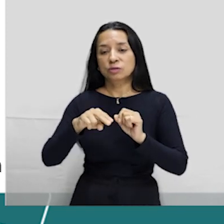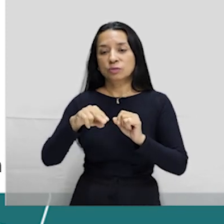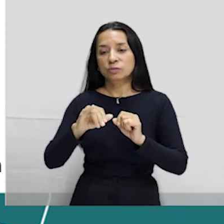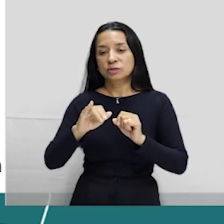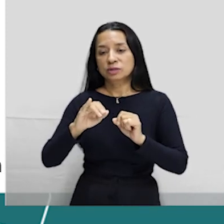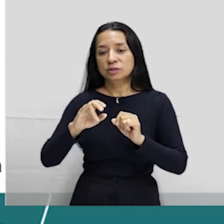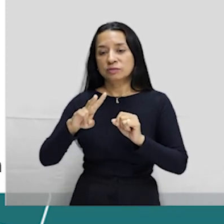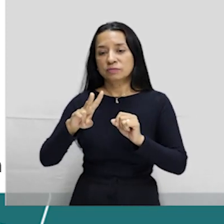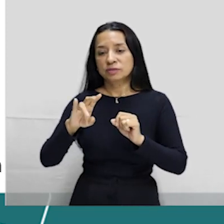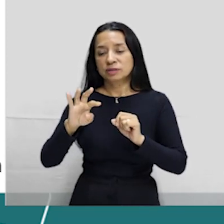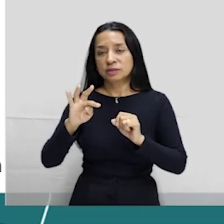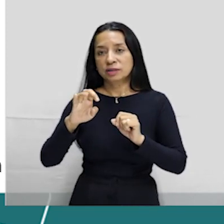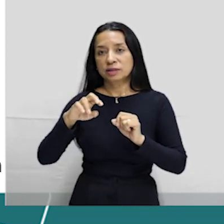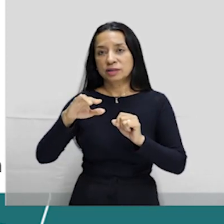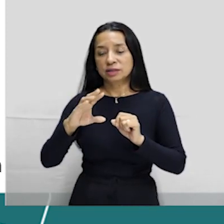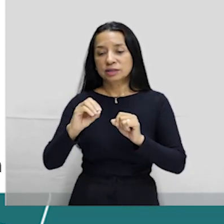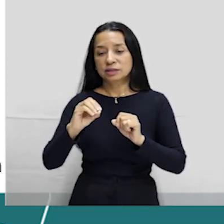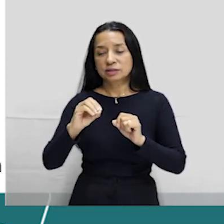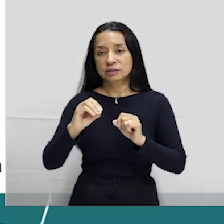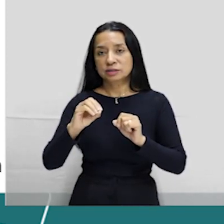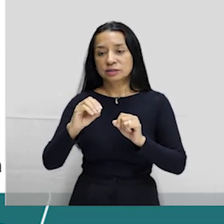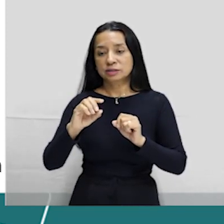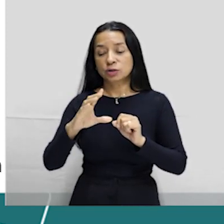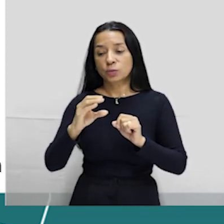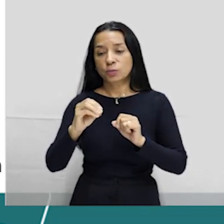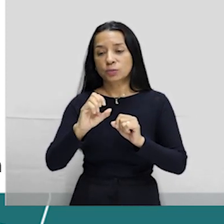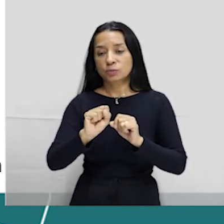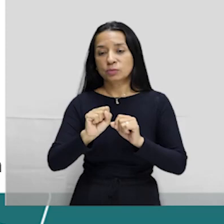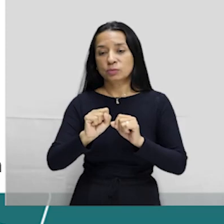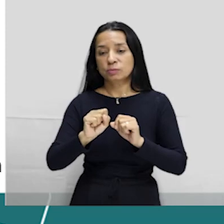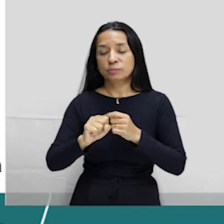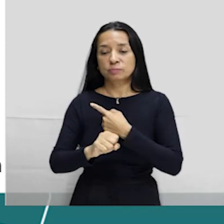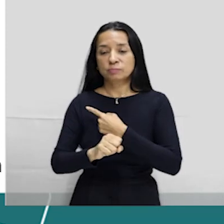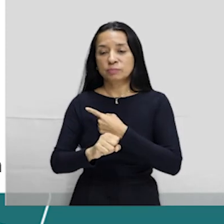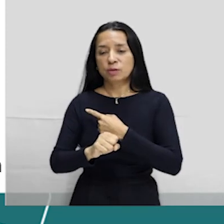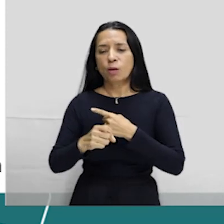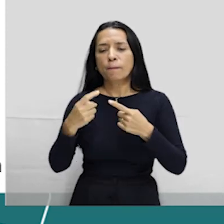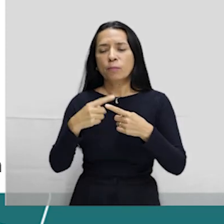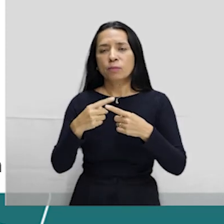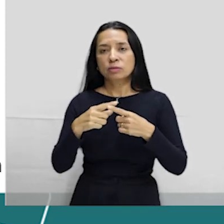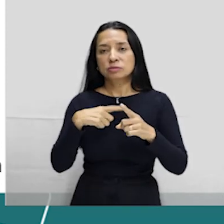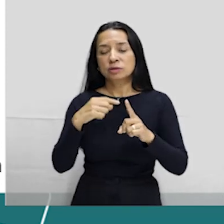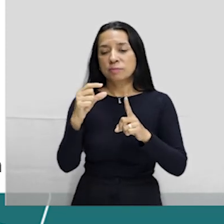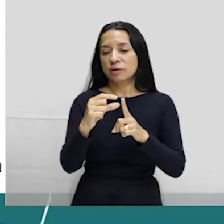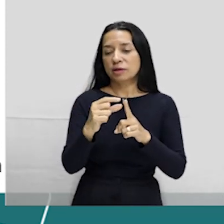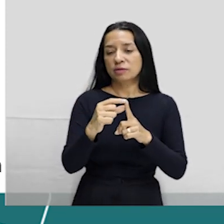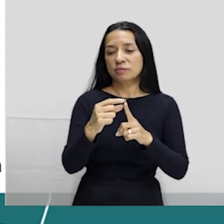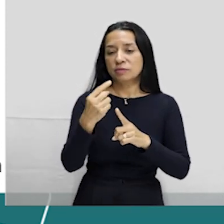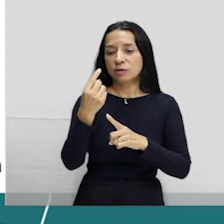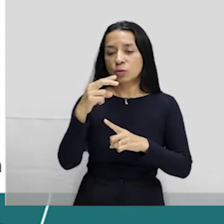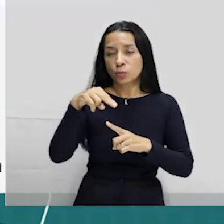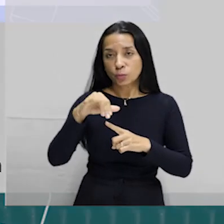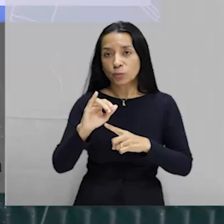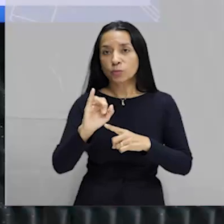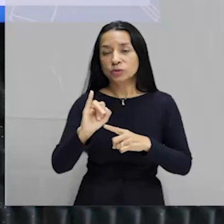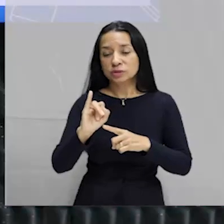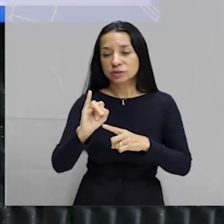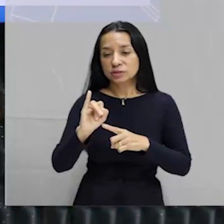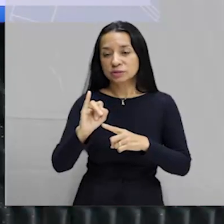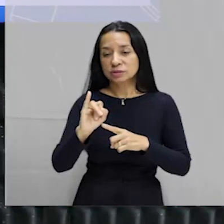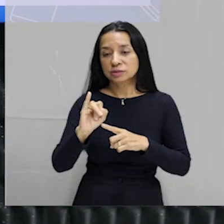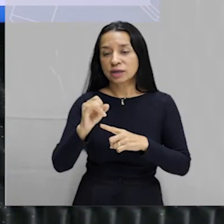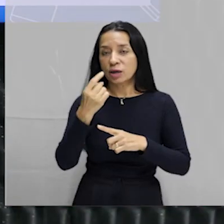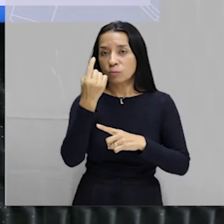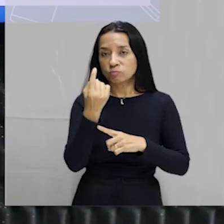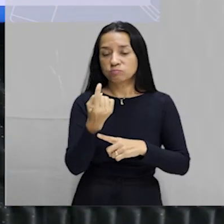univitelínicos ou monozigótico. Por que tem essa palavra? Uni é um. Vitelínico vem